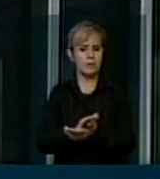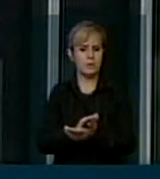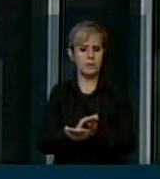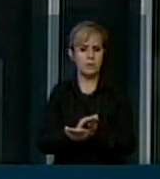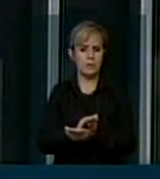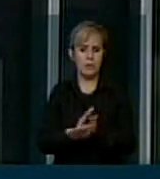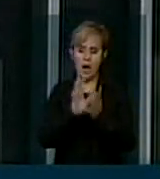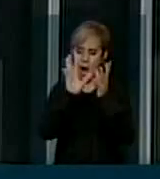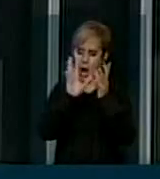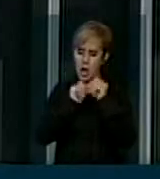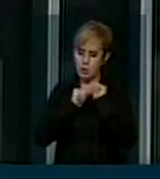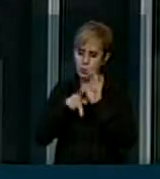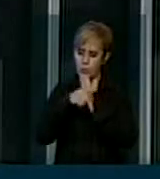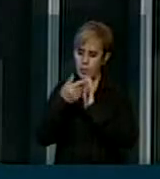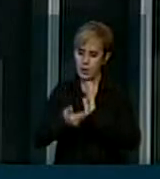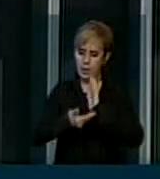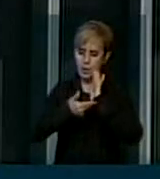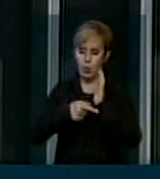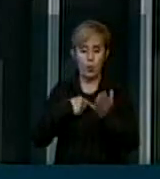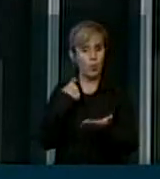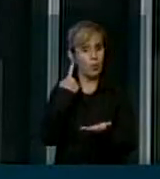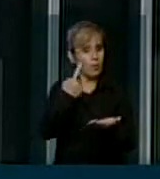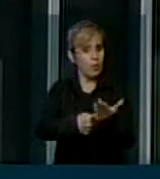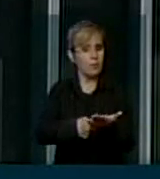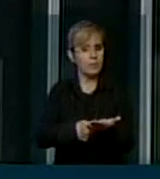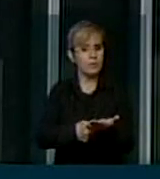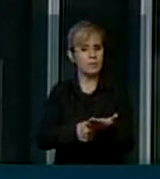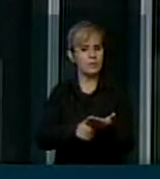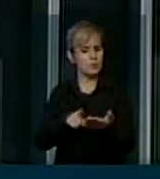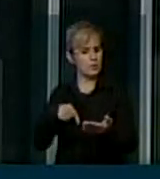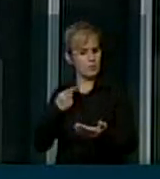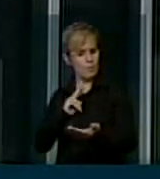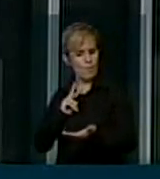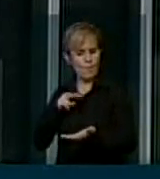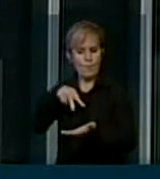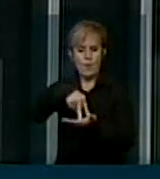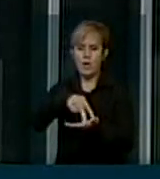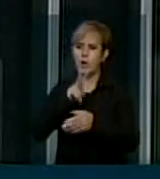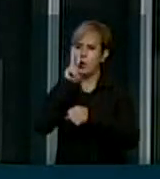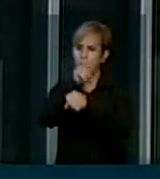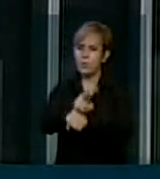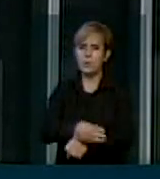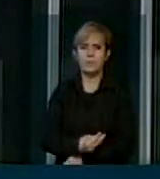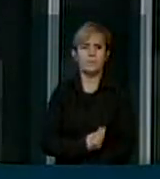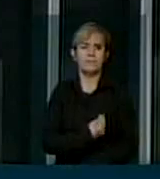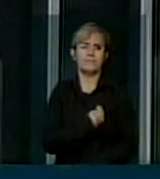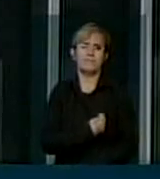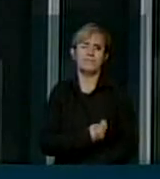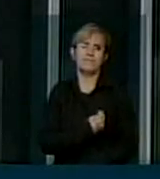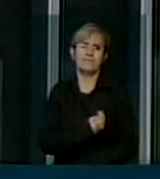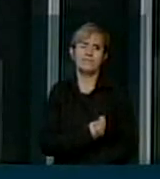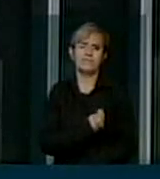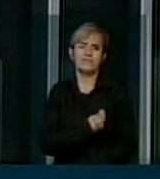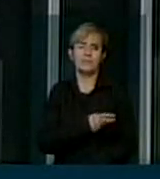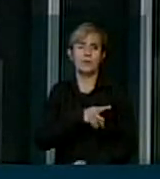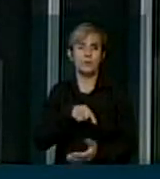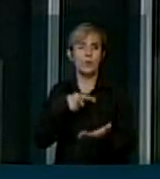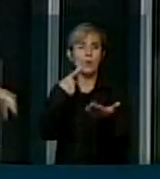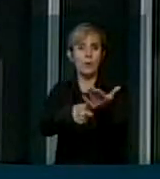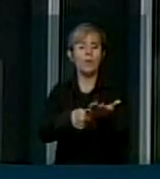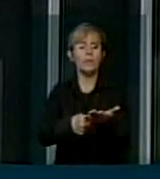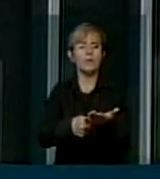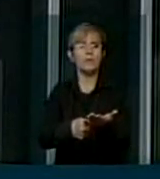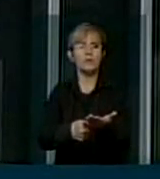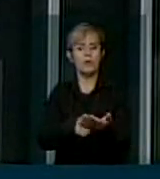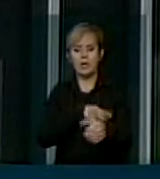assumir nessa casa um compromisso de nos levantarmos em defesa da vida, um compromisso